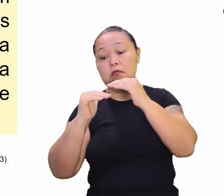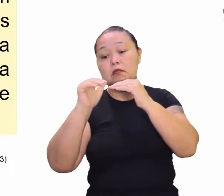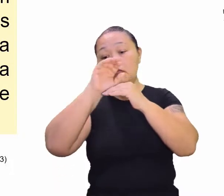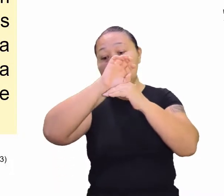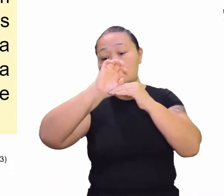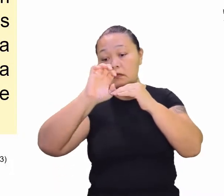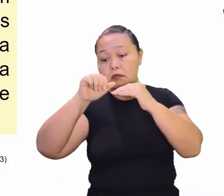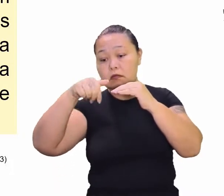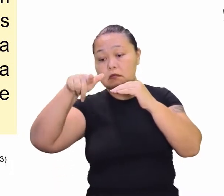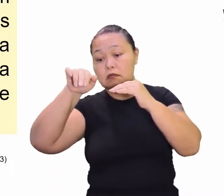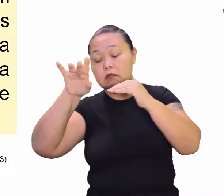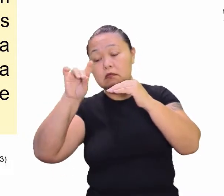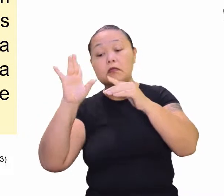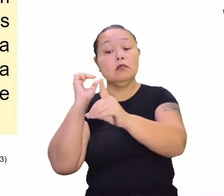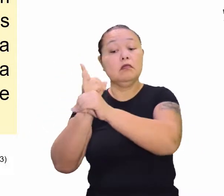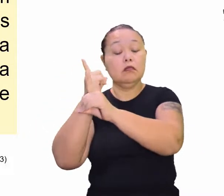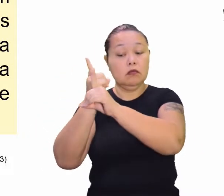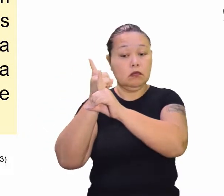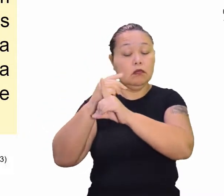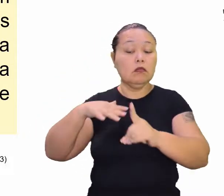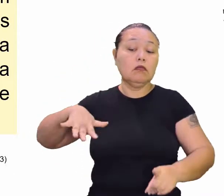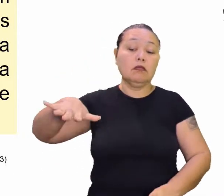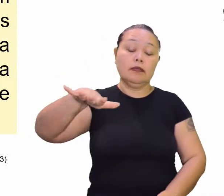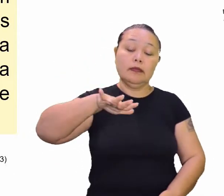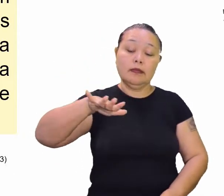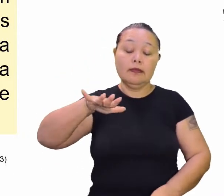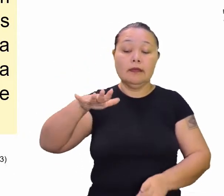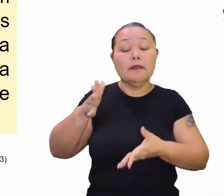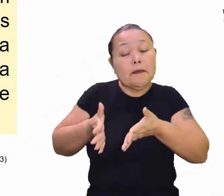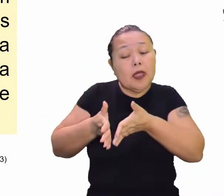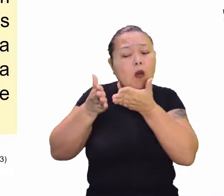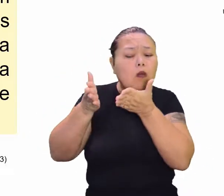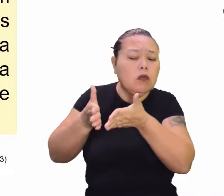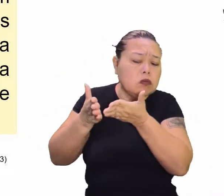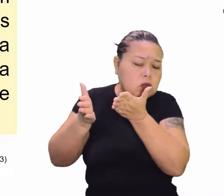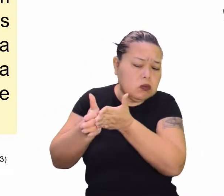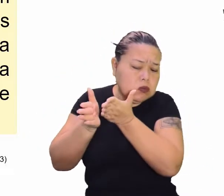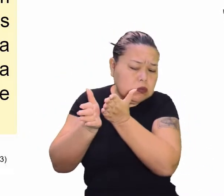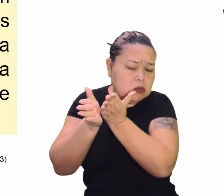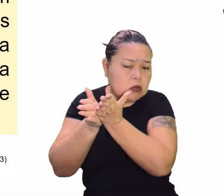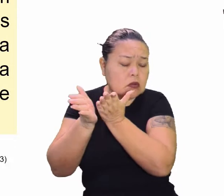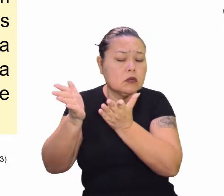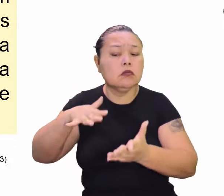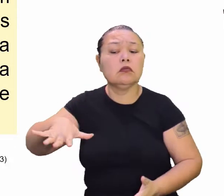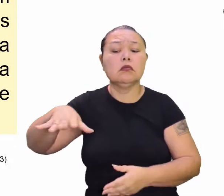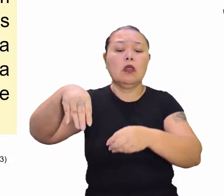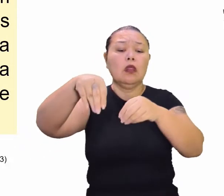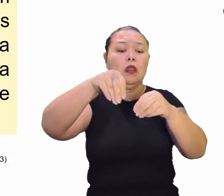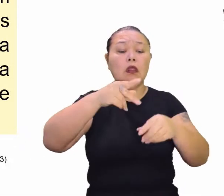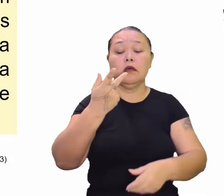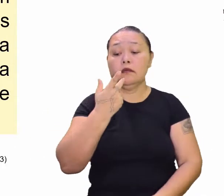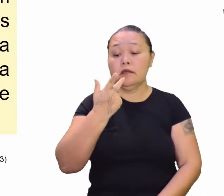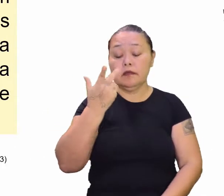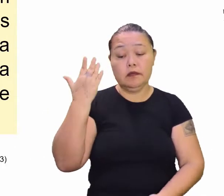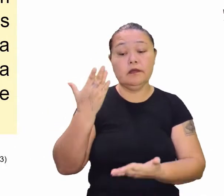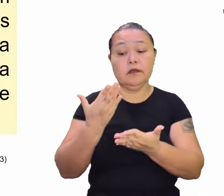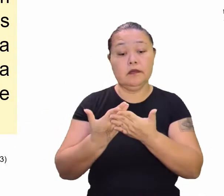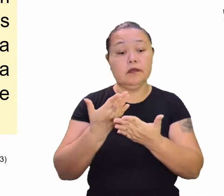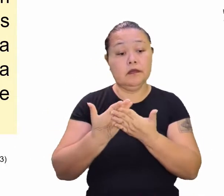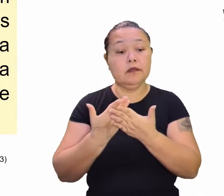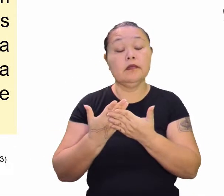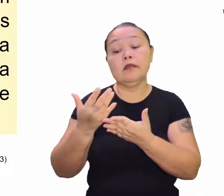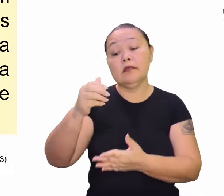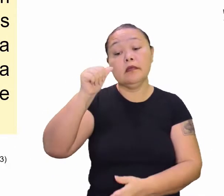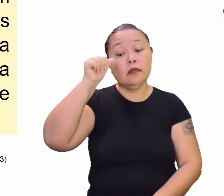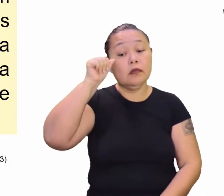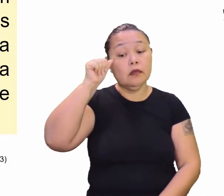mas também nós encontramos nessa área extrema pobreza dentro desse território. Já até falamos aqui em aulas anteriores que dentro